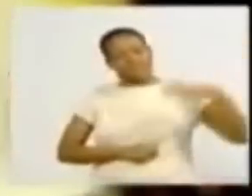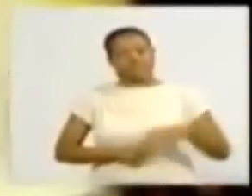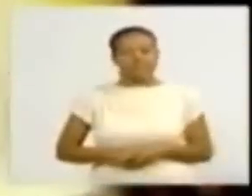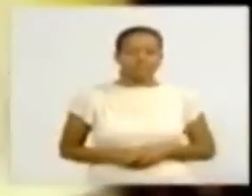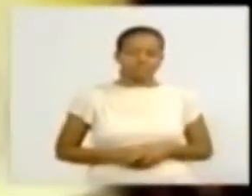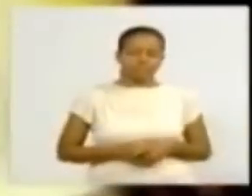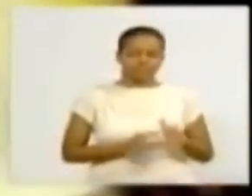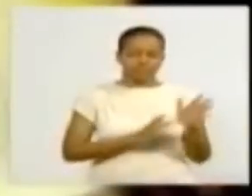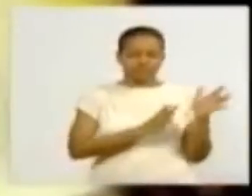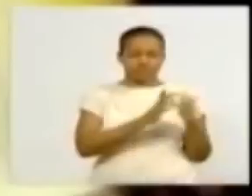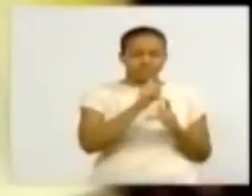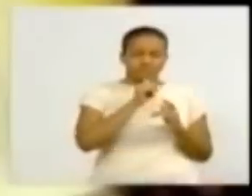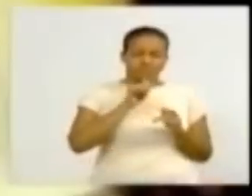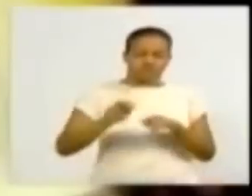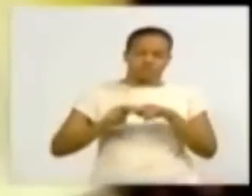Santa Faustina,